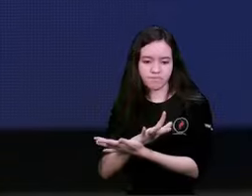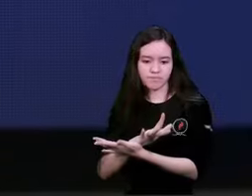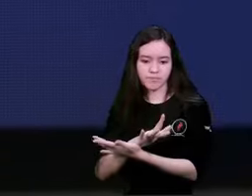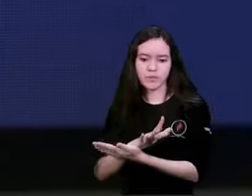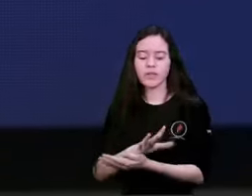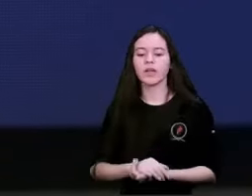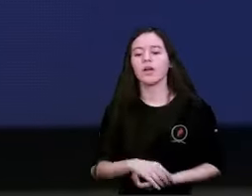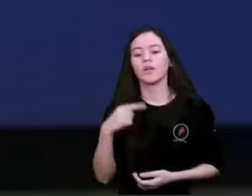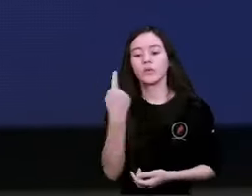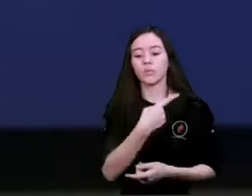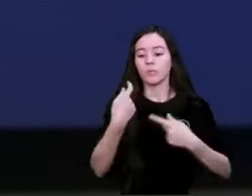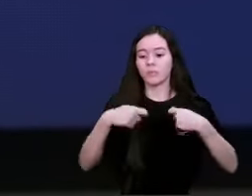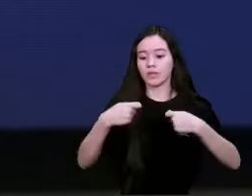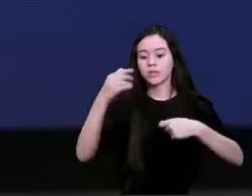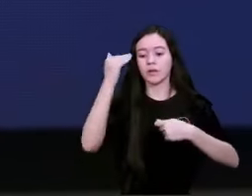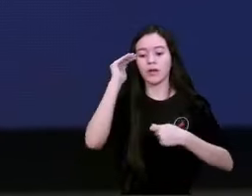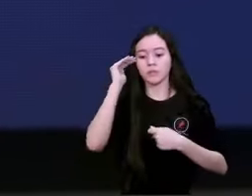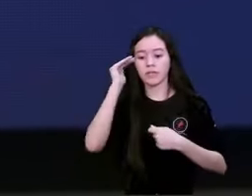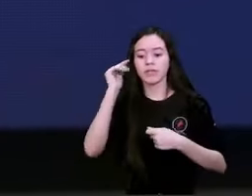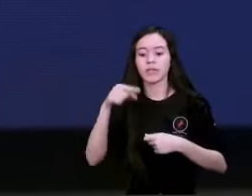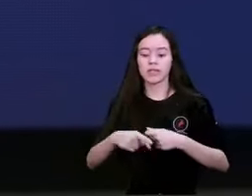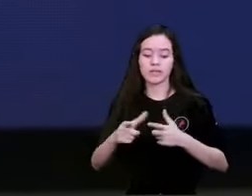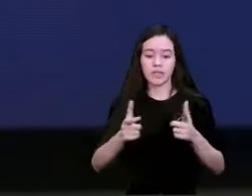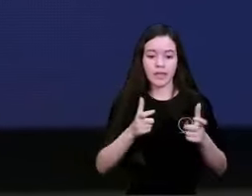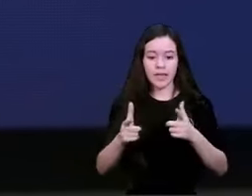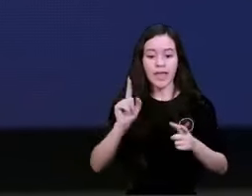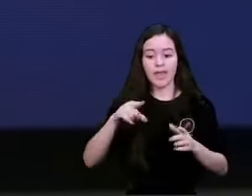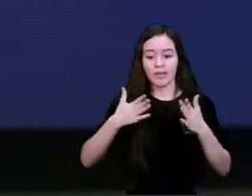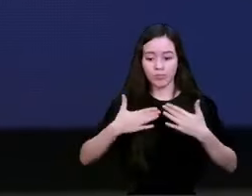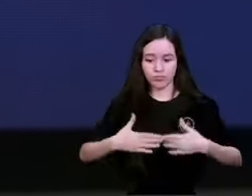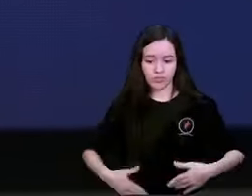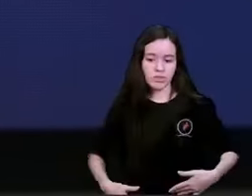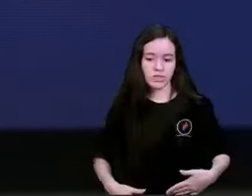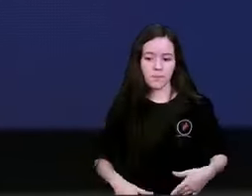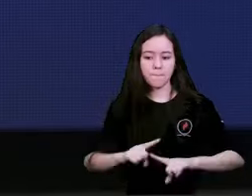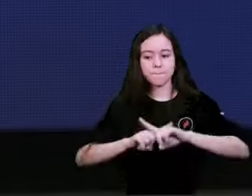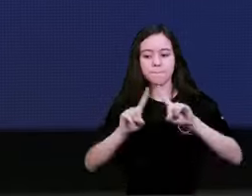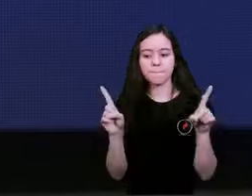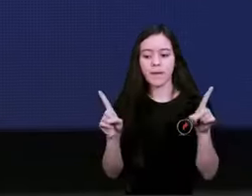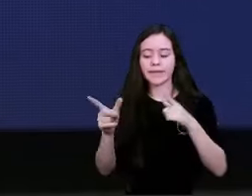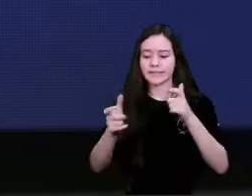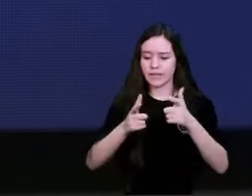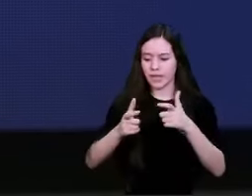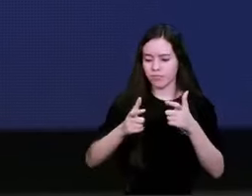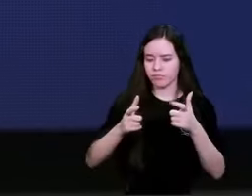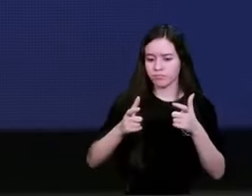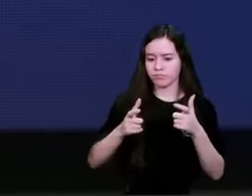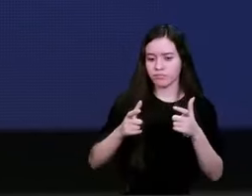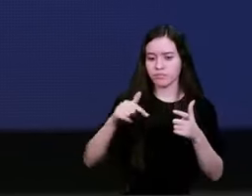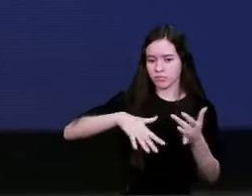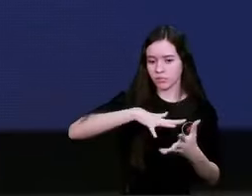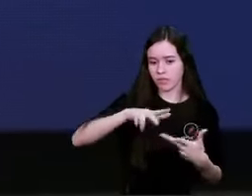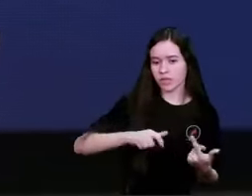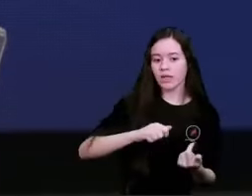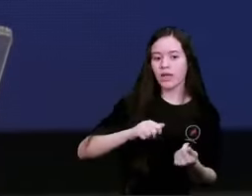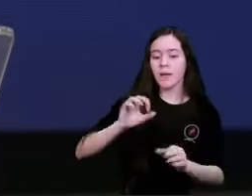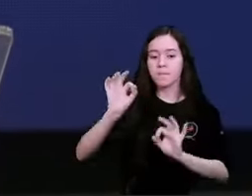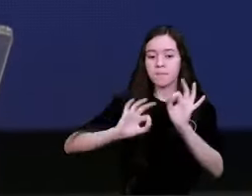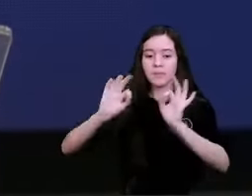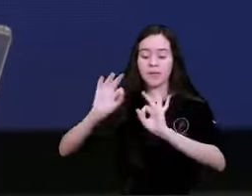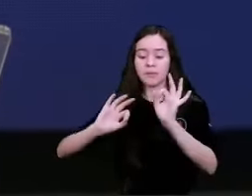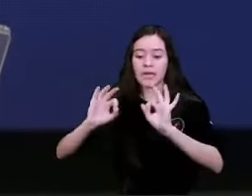que a gente precisa entender é que essa guerra é física, mas apesar de ser uma guerra física, ela está sendo orquestrada no